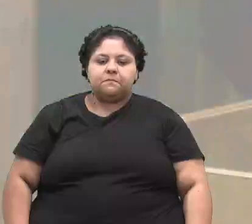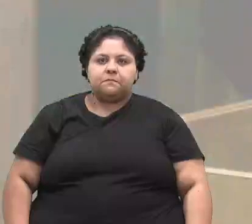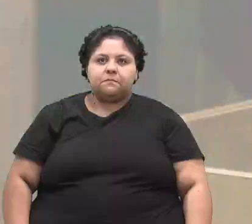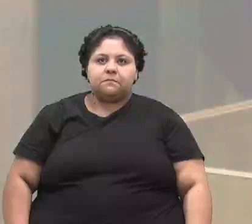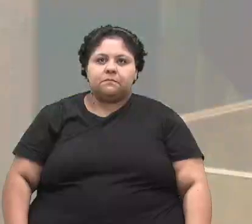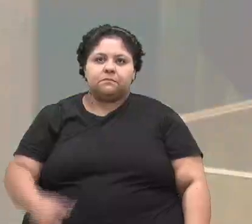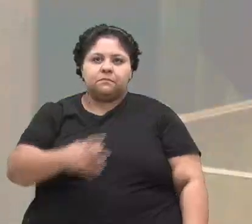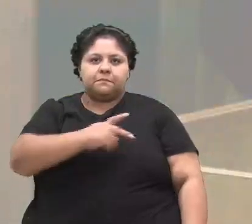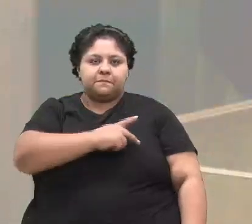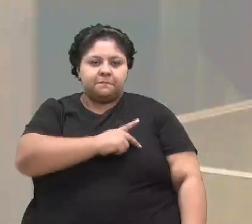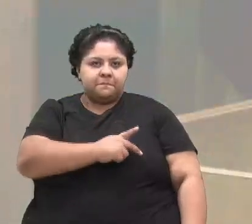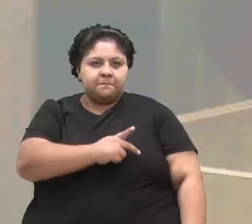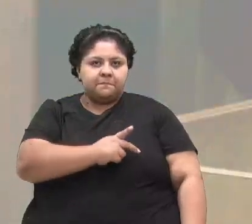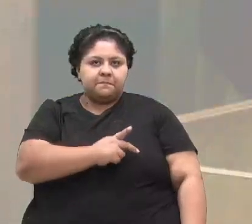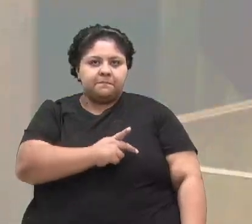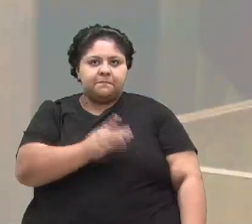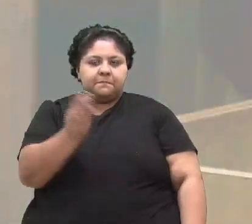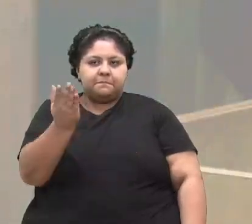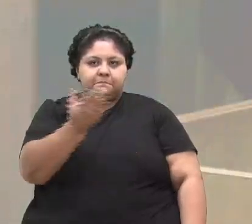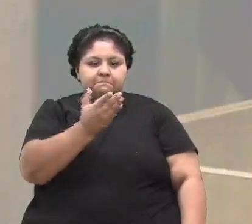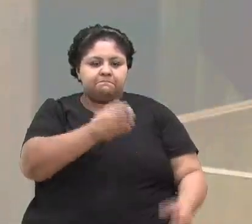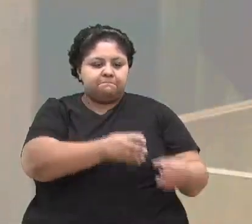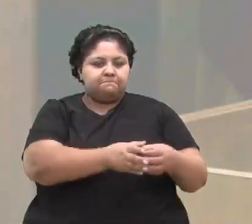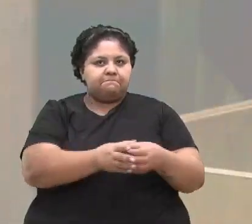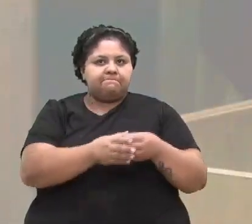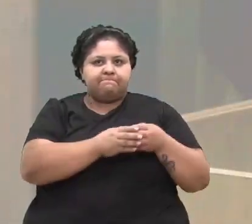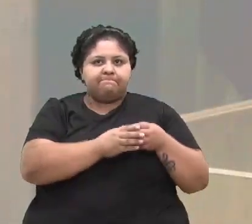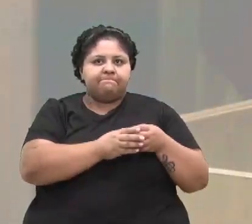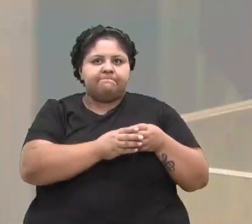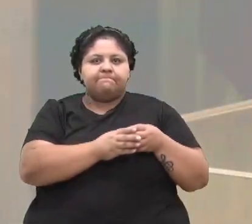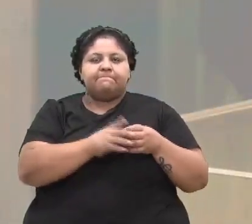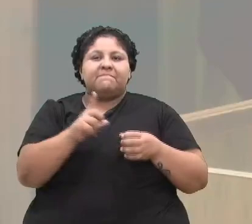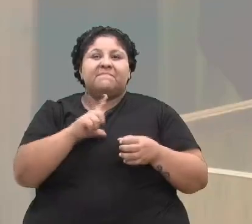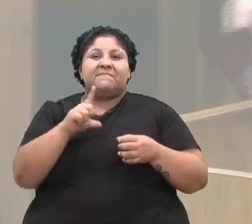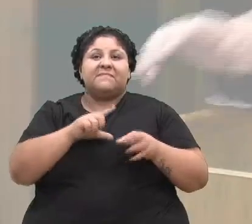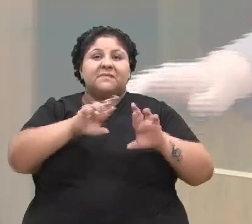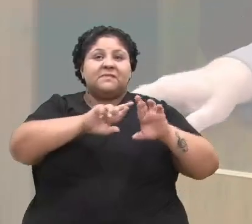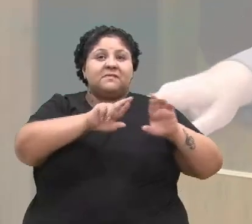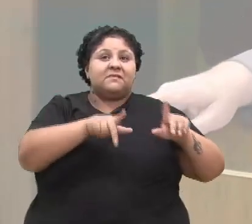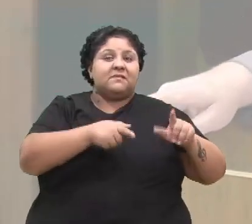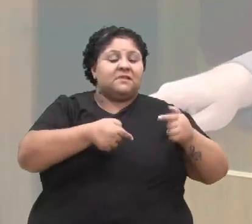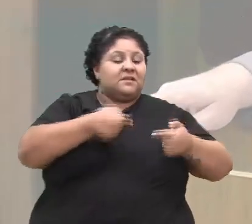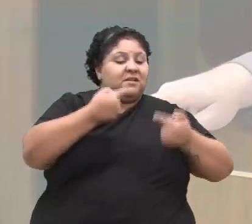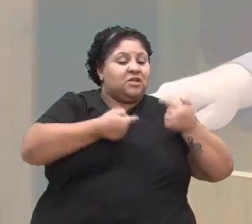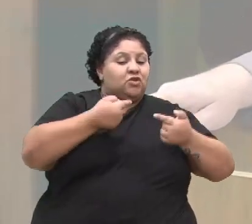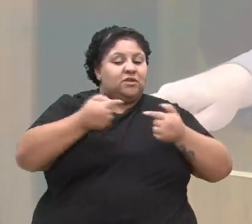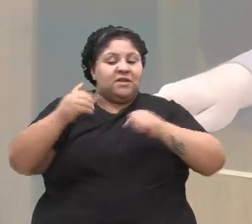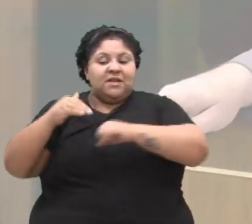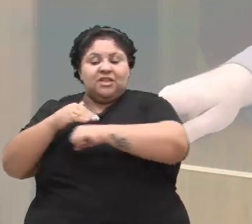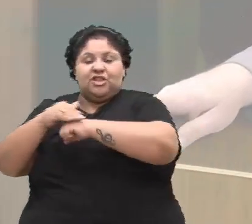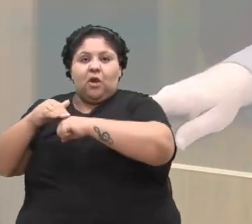Senhora presidente, caros colegas, existe uma diferença entre discutir e dialogar.